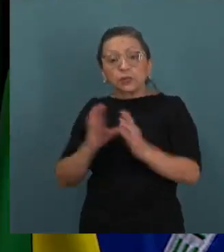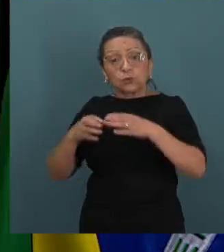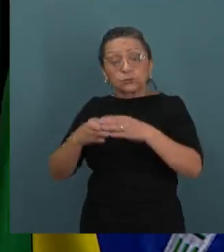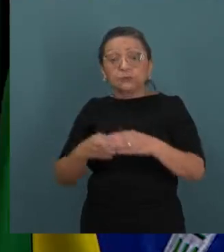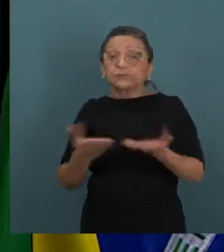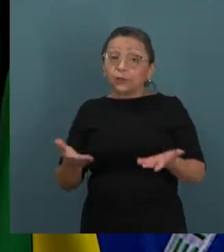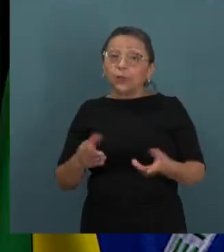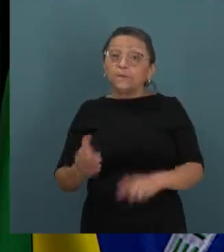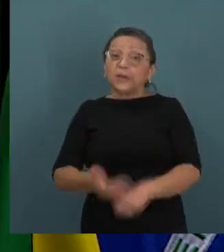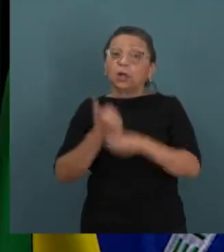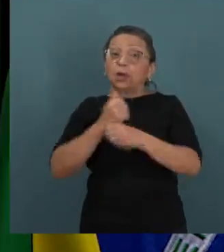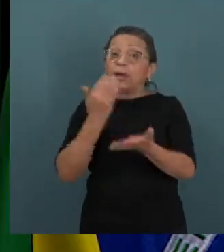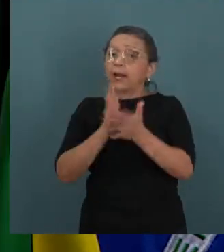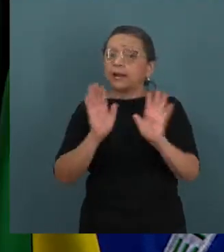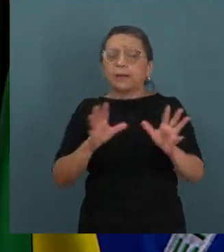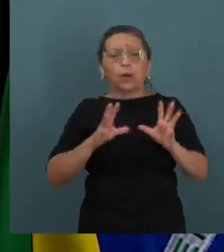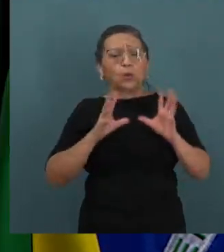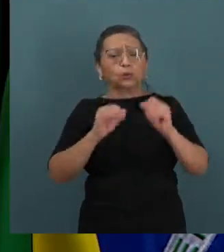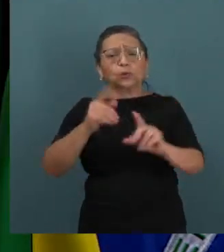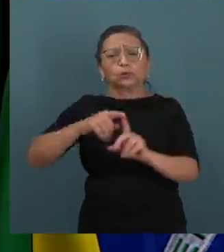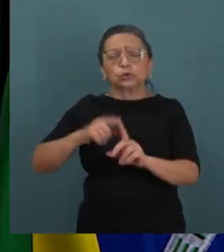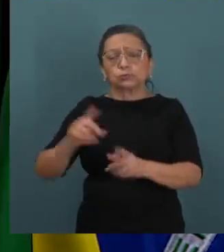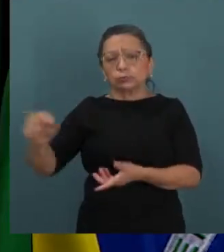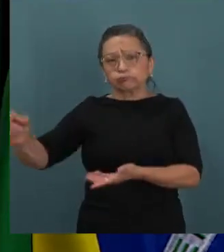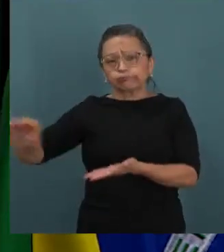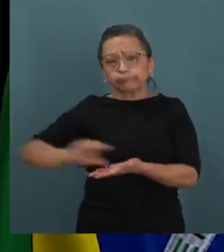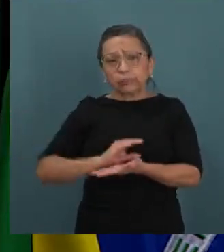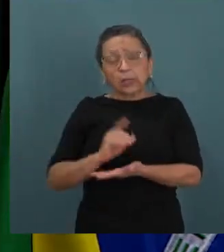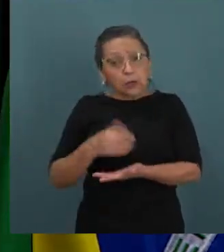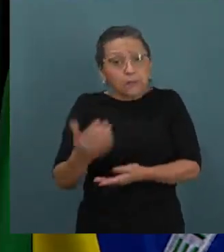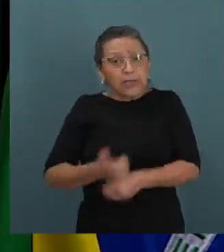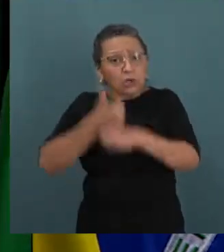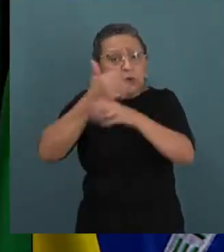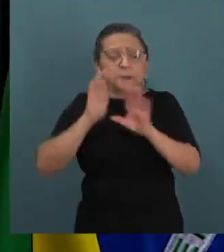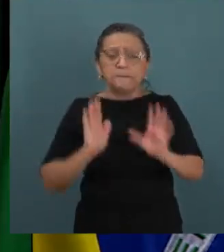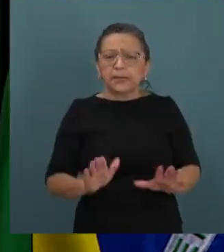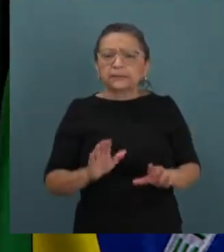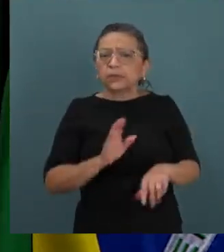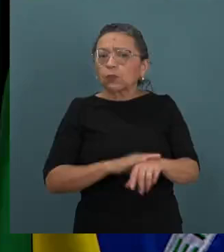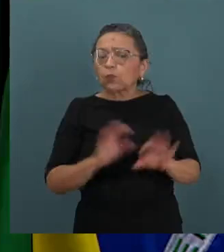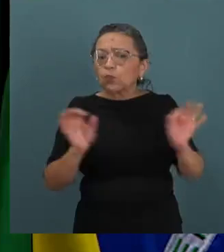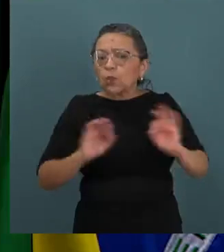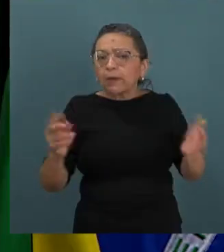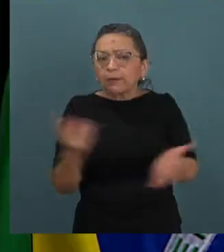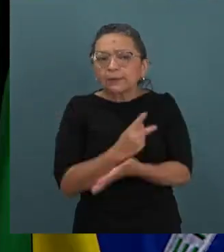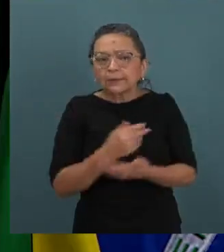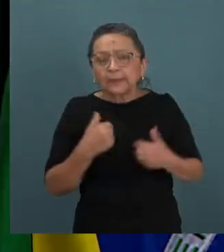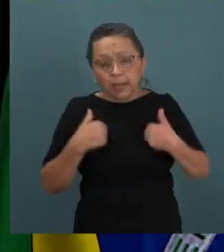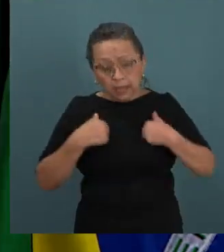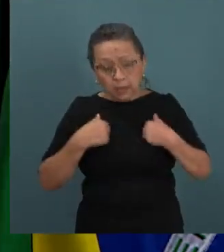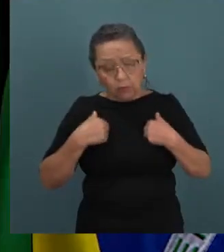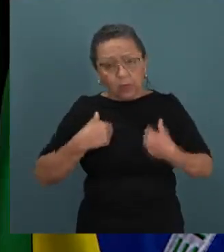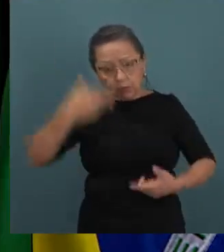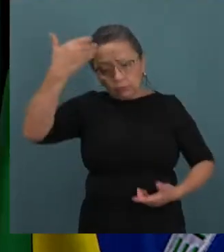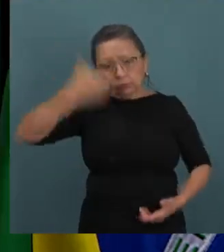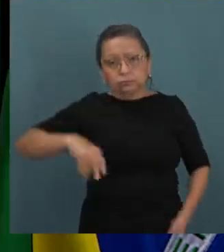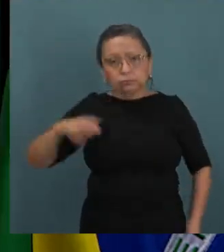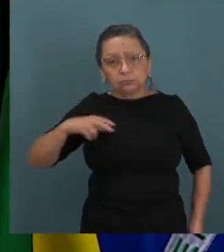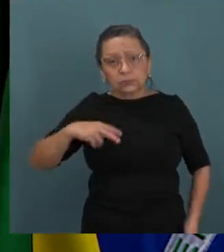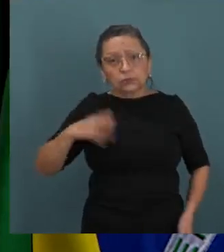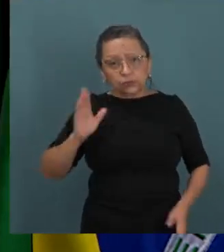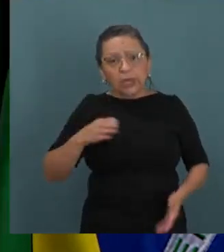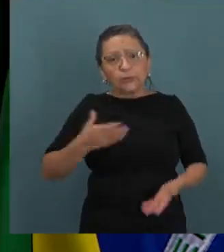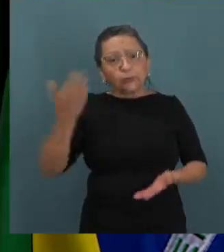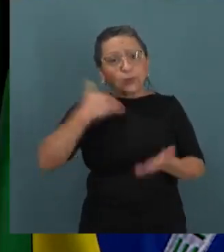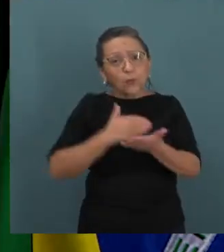acabar com todas as emendas, isso é o ideal. Mas enquanto isso não acontece, eu particularmente tenho feito desde o